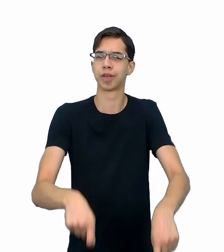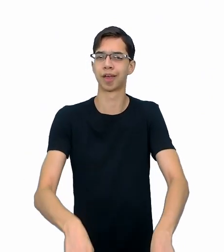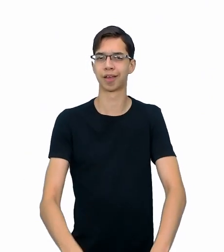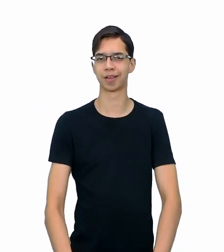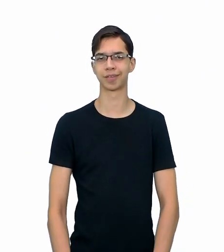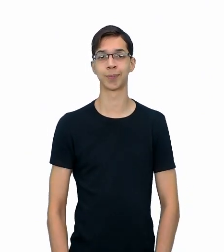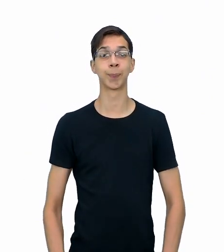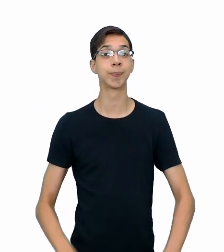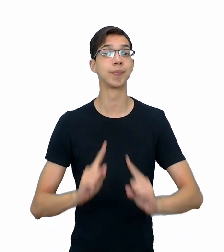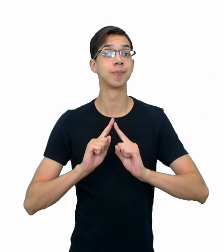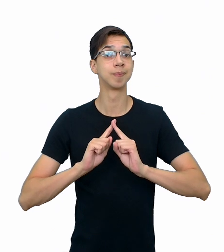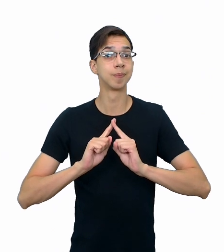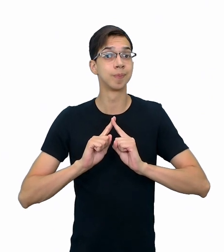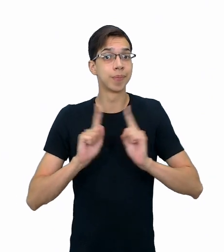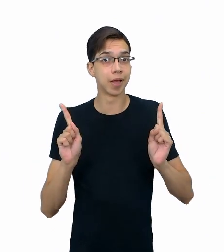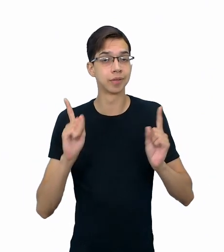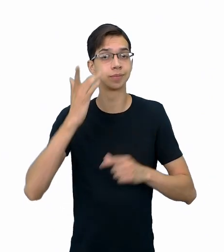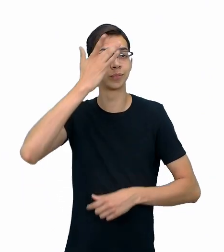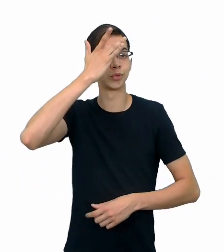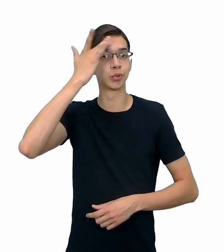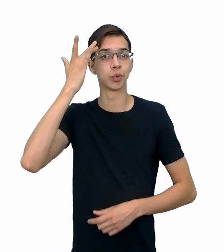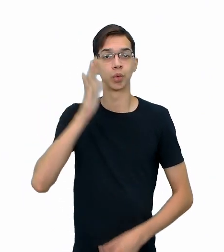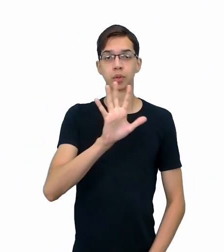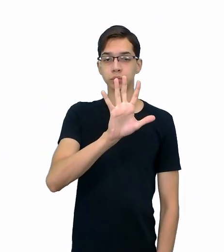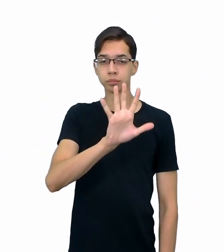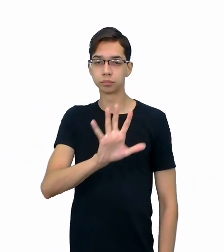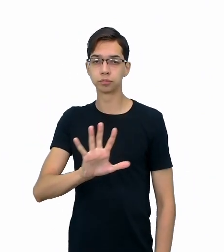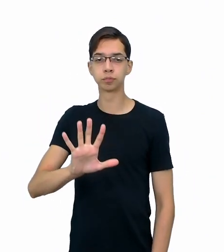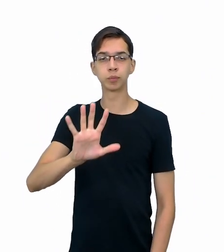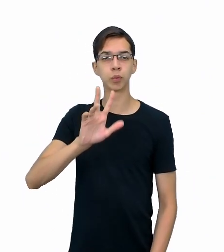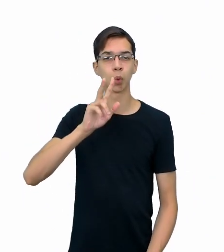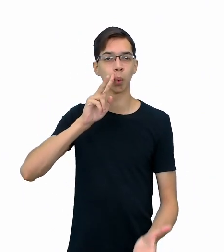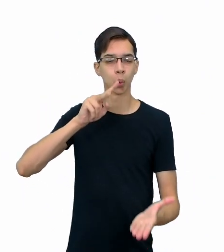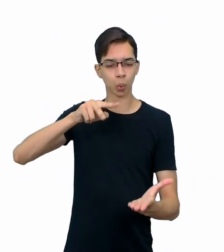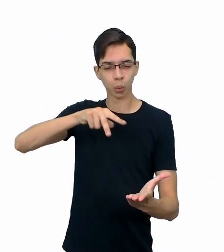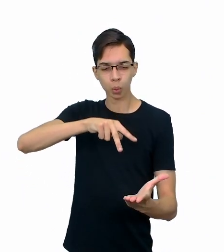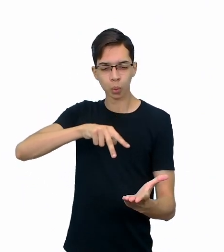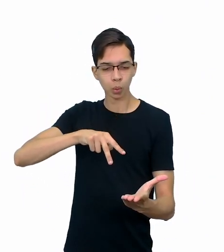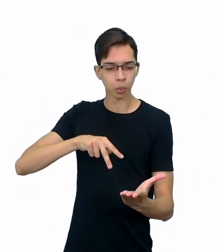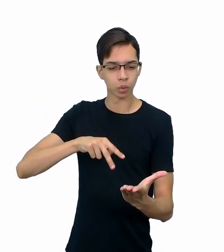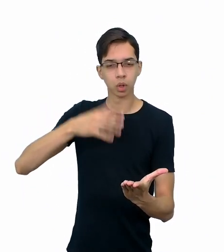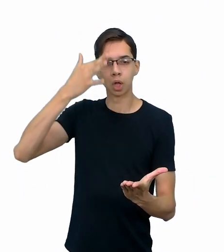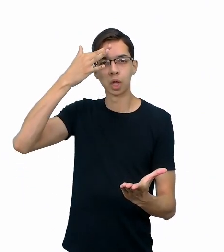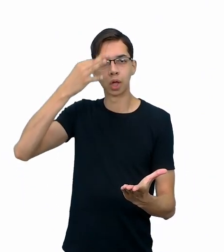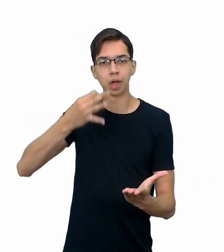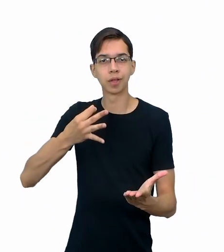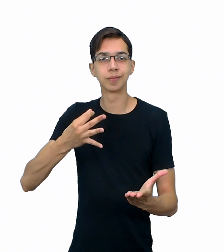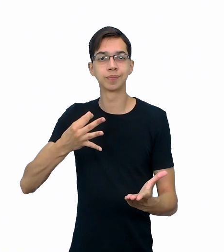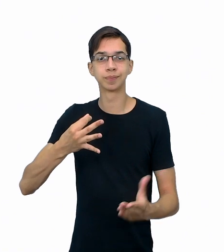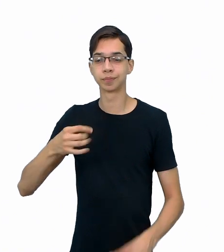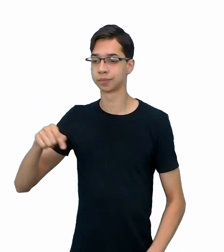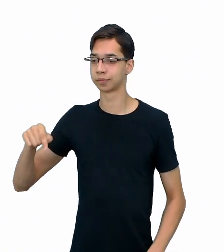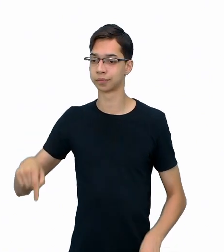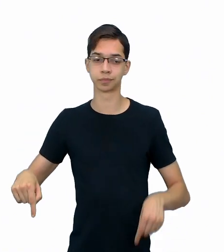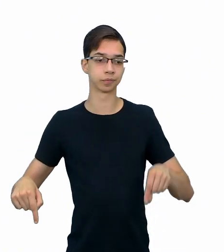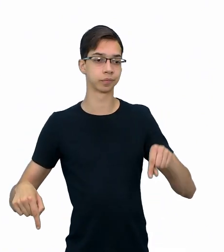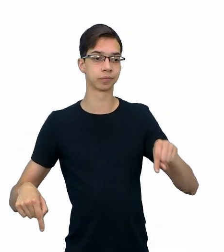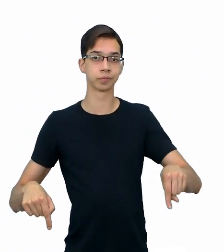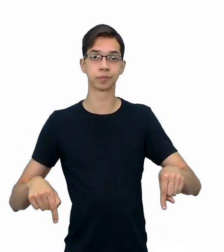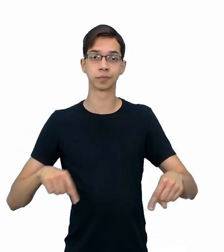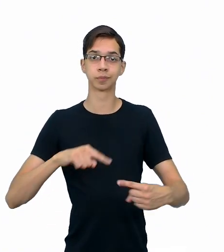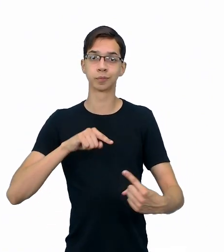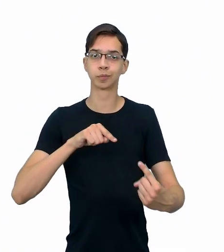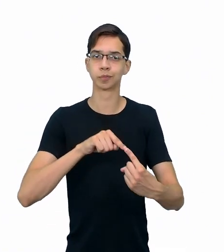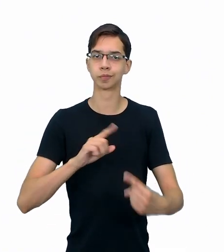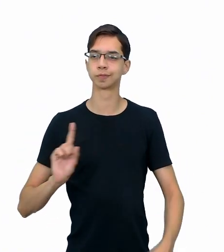que o leitor desse mapa chegue a um destino. Esse trabalho ele é muito importante para ser